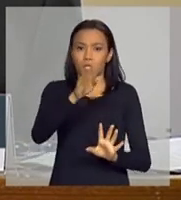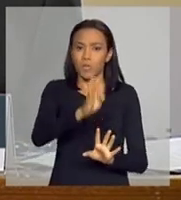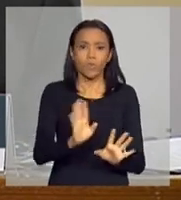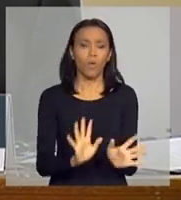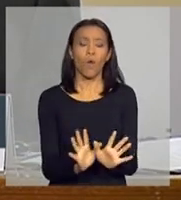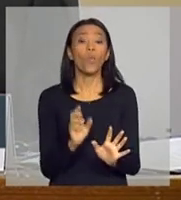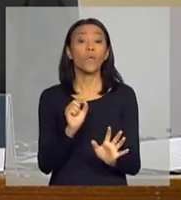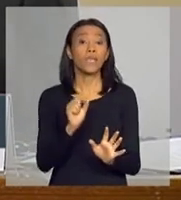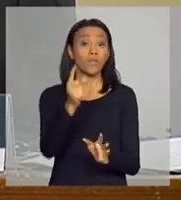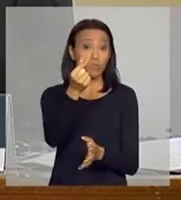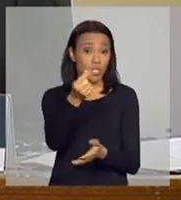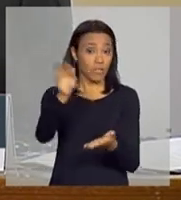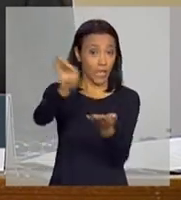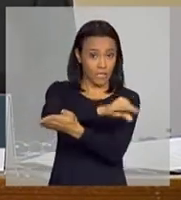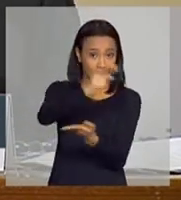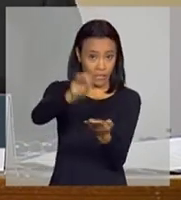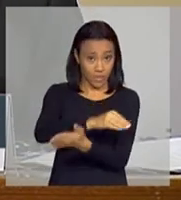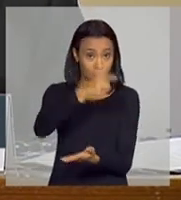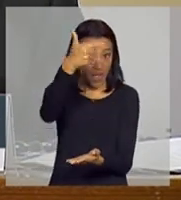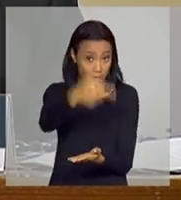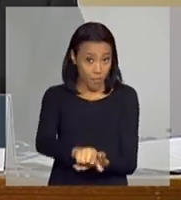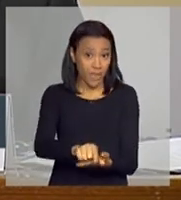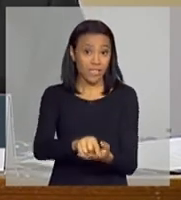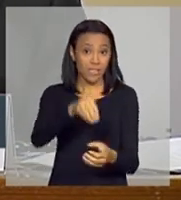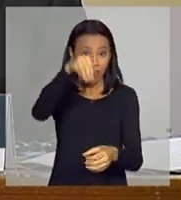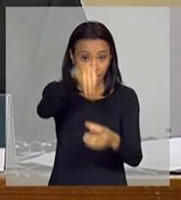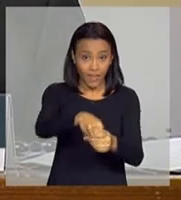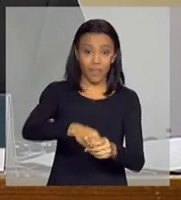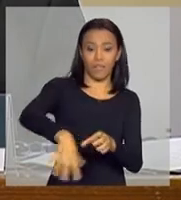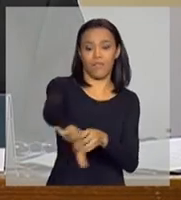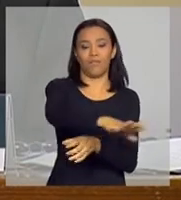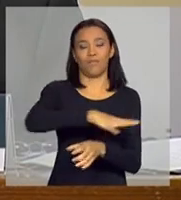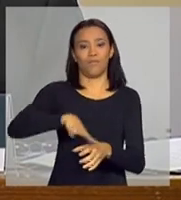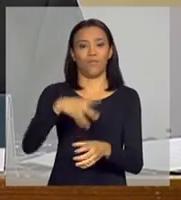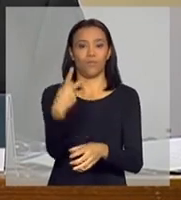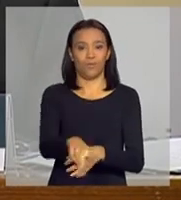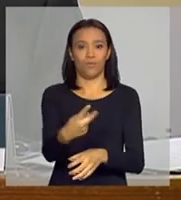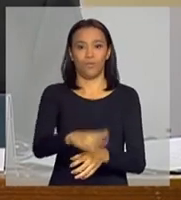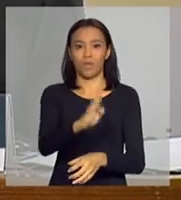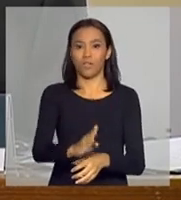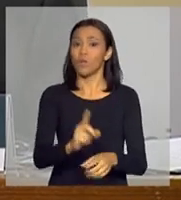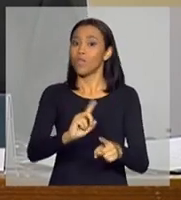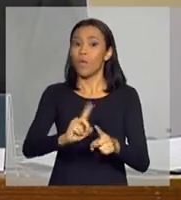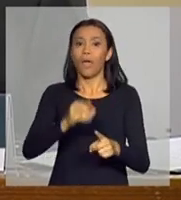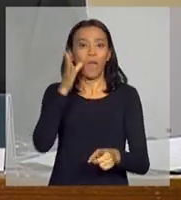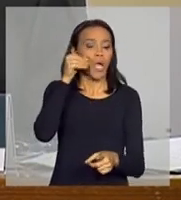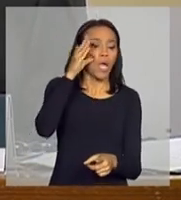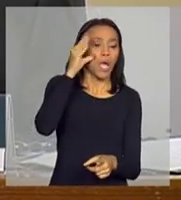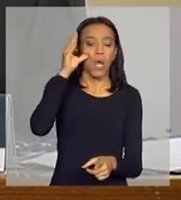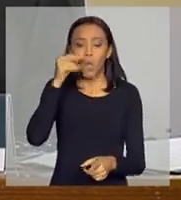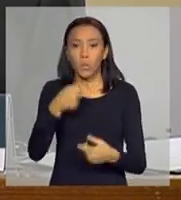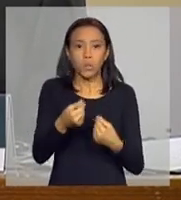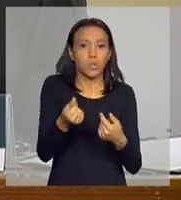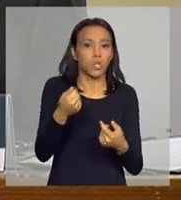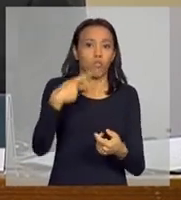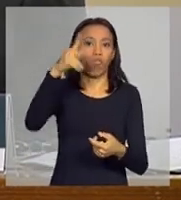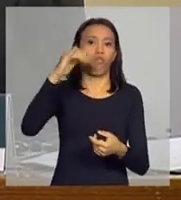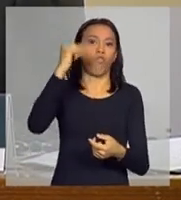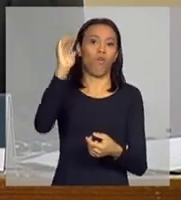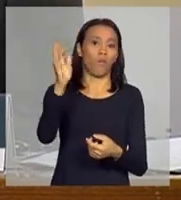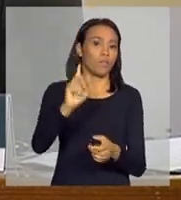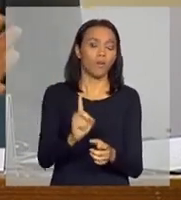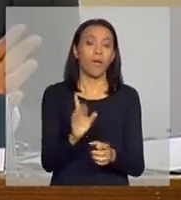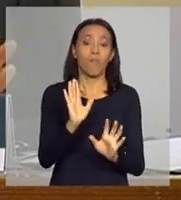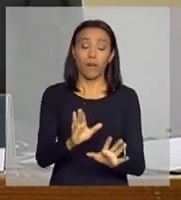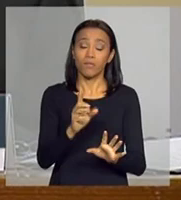o que está entrando no Brasil é mais investimento externo direto que é bem vindo não é fluxo financeiro especulativo agora o fluxo de